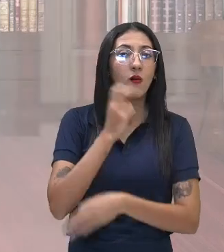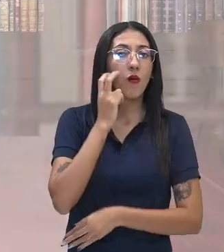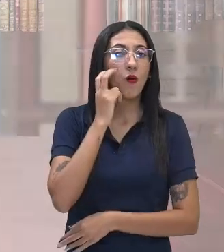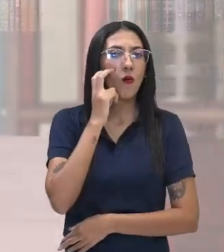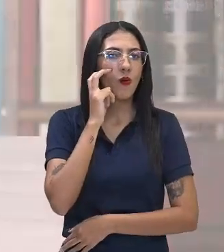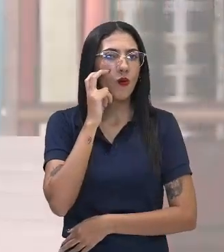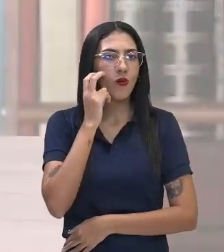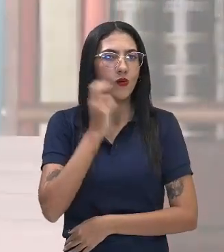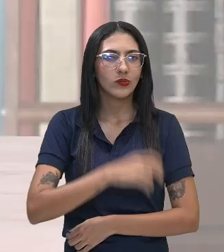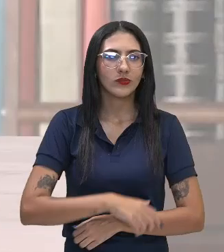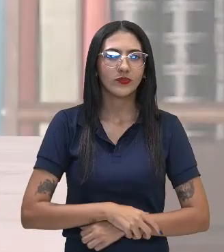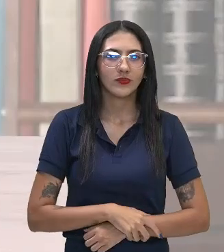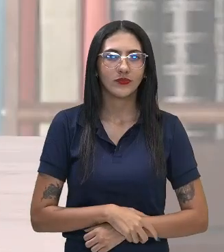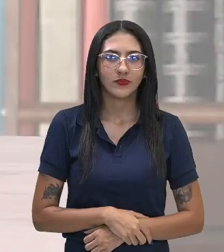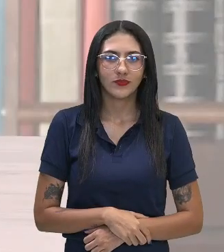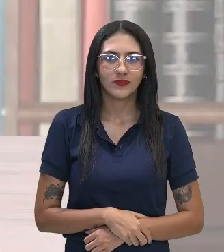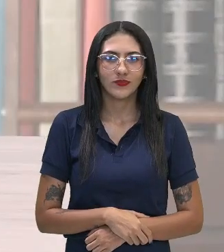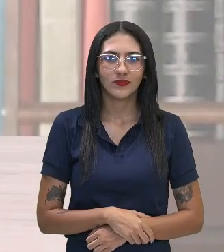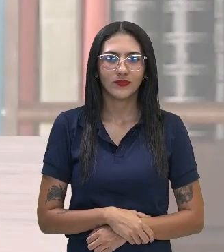rio.